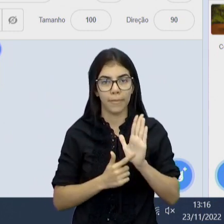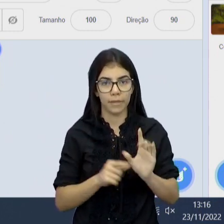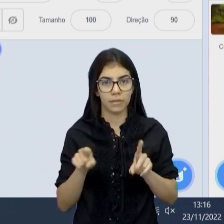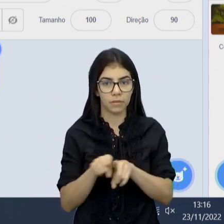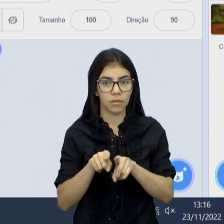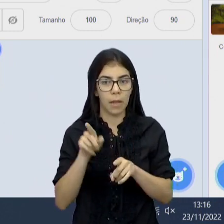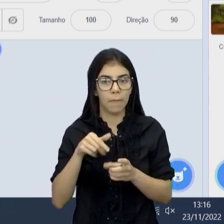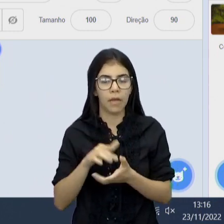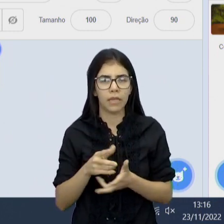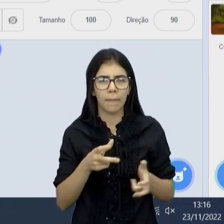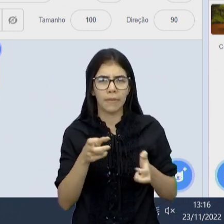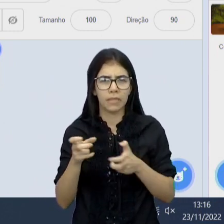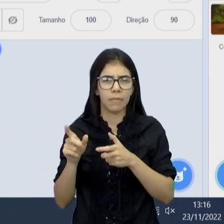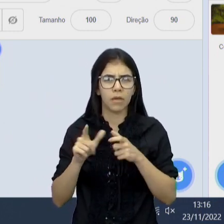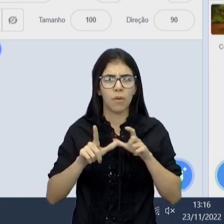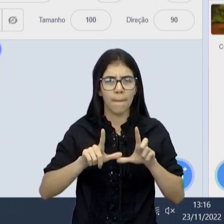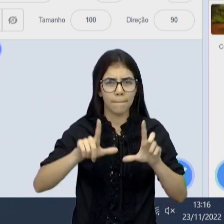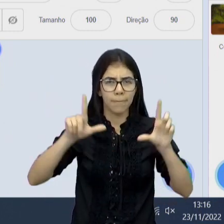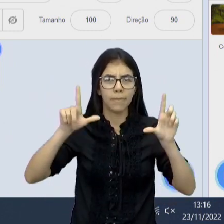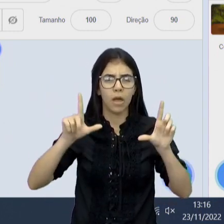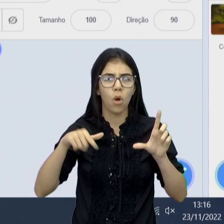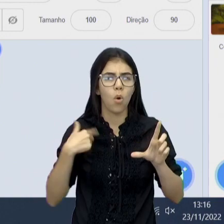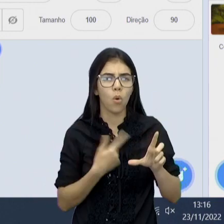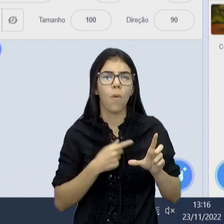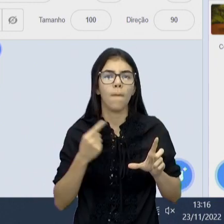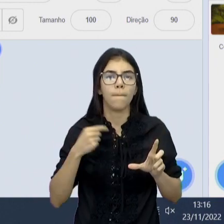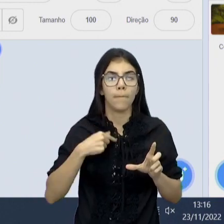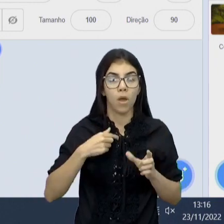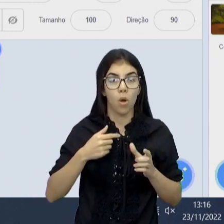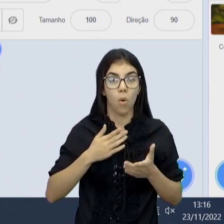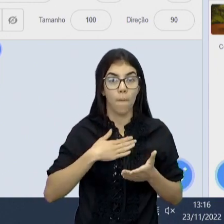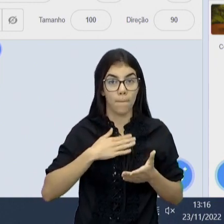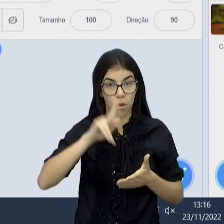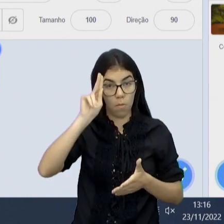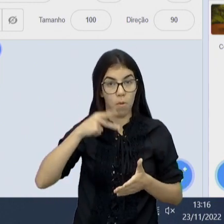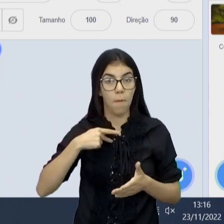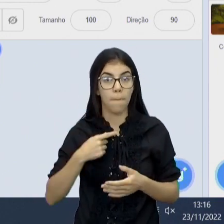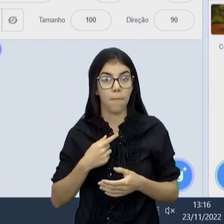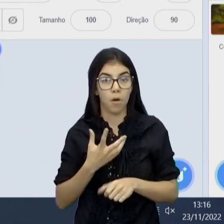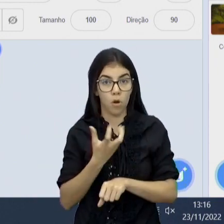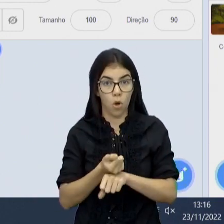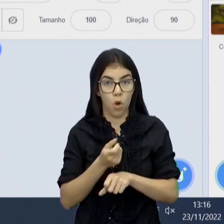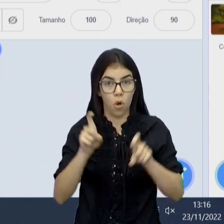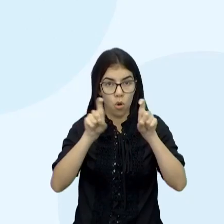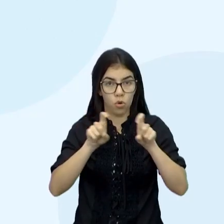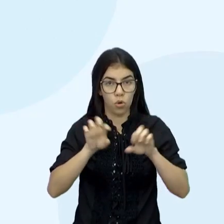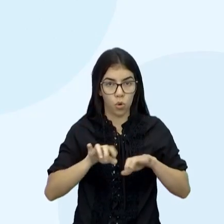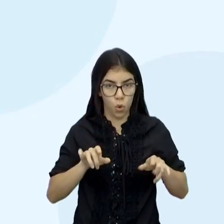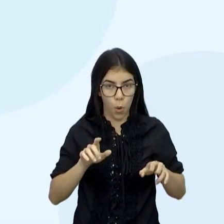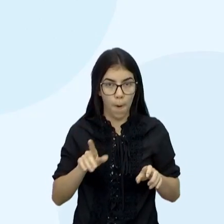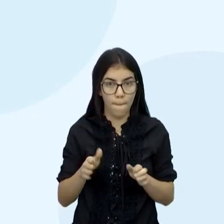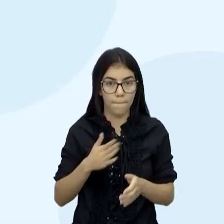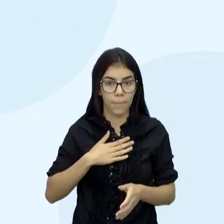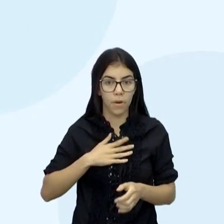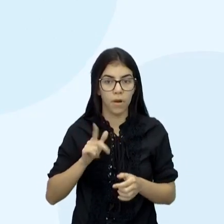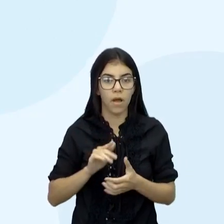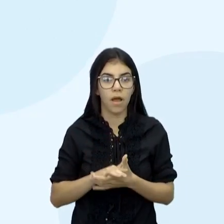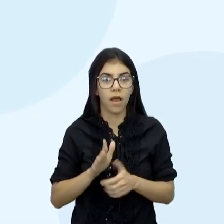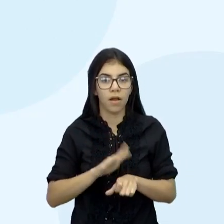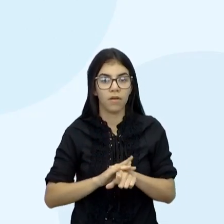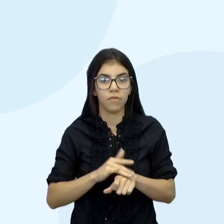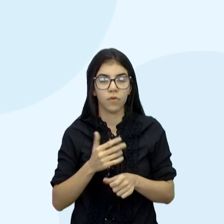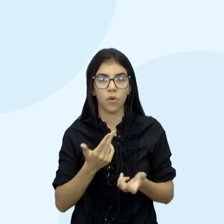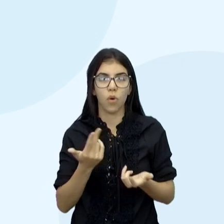vendo que ela tá mais na terrinha mesmo aí, né? Isso. Quando ela apareceu aqui no meu, quando eu fiz o meu Squash, que eu baixei no meu computador, pode voltar aqui com a minha tela, ó. Ela